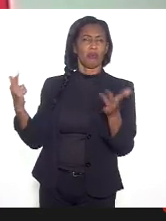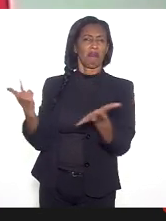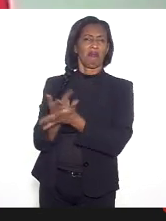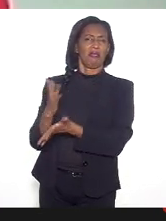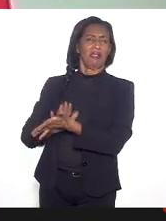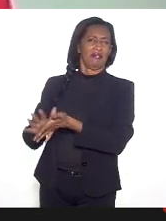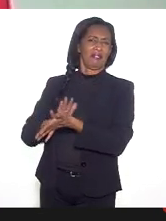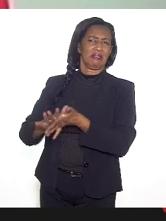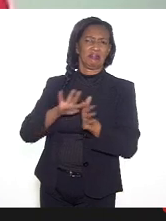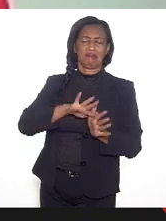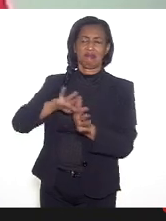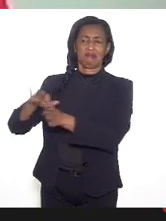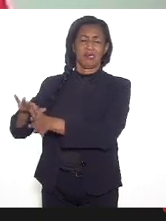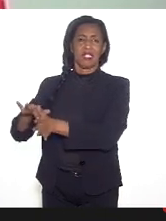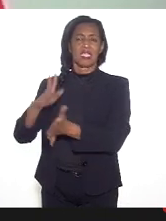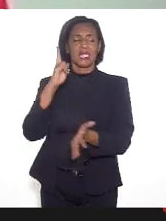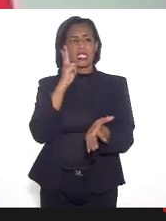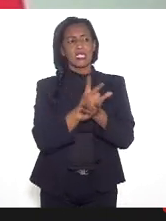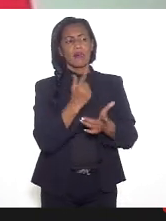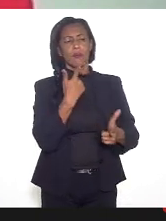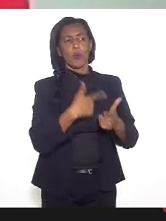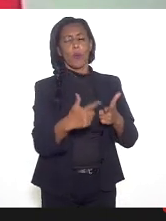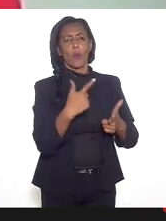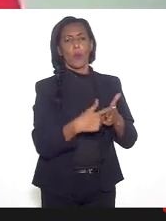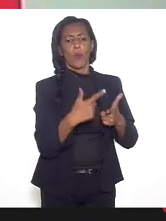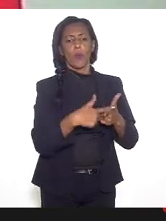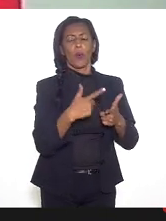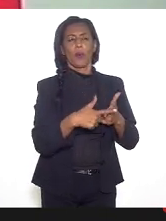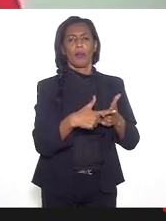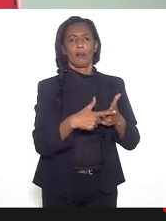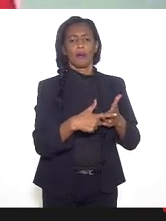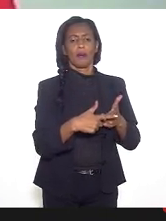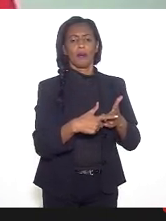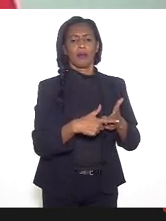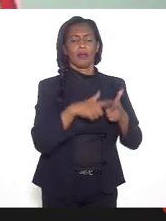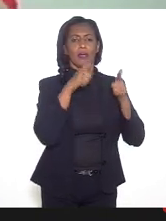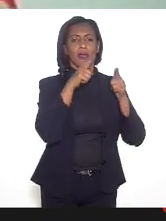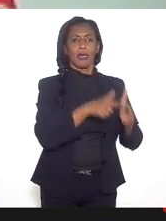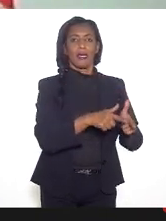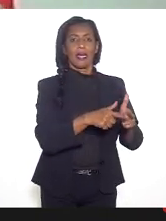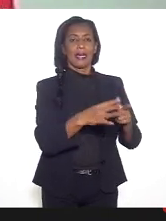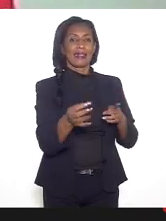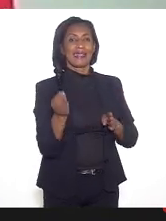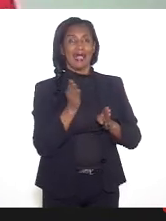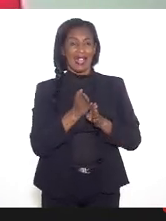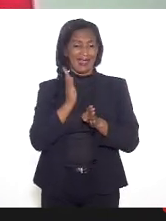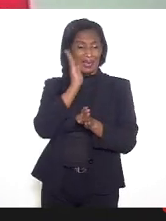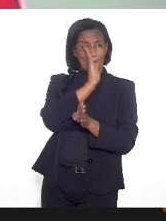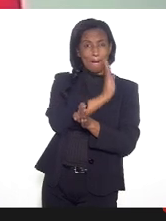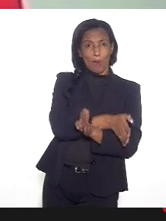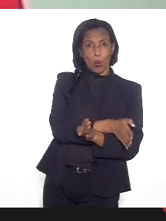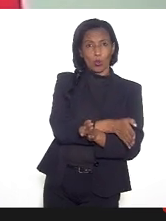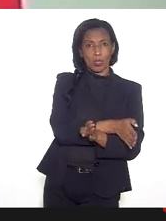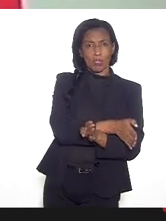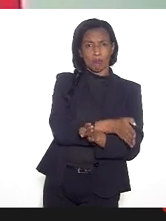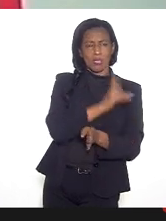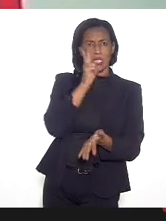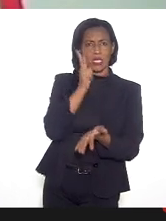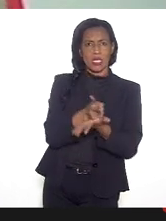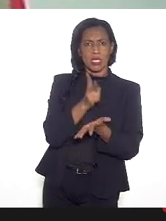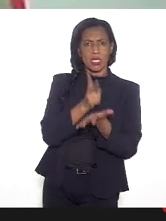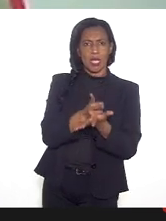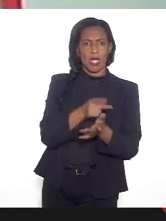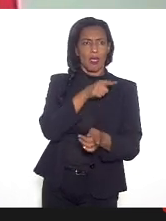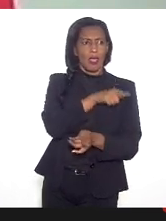Os concursos que dão problemas são sempre os concursos de quem está na ponta, né? Exatamente de quem,